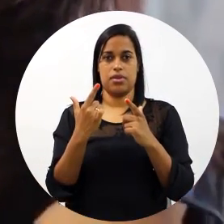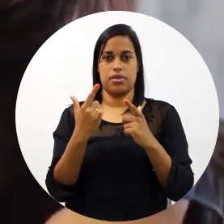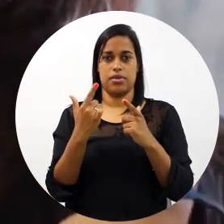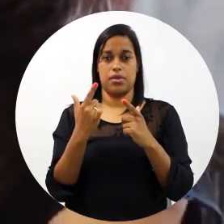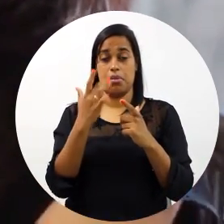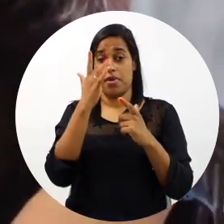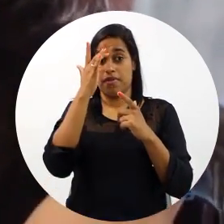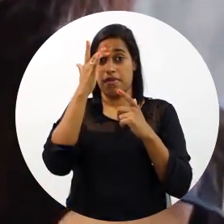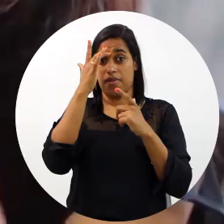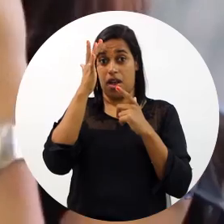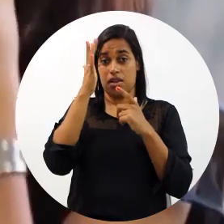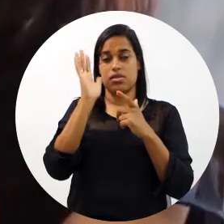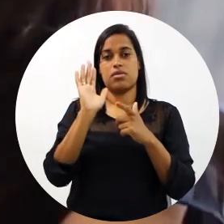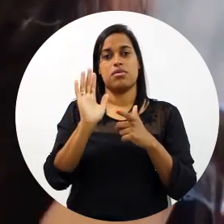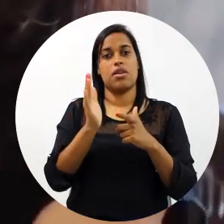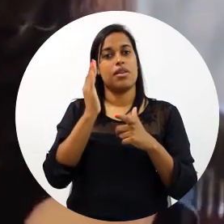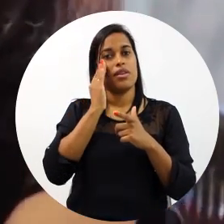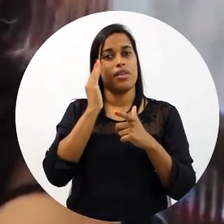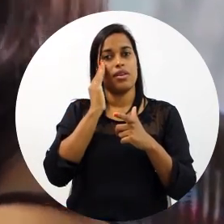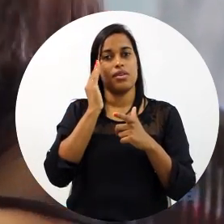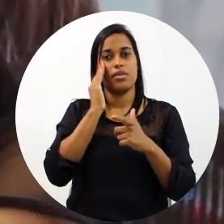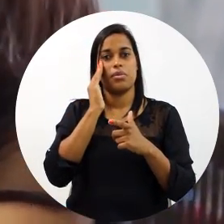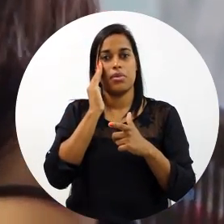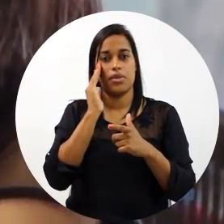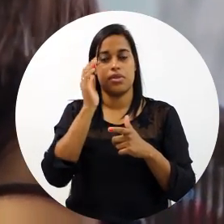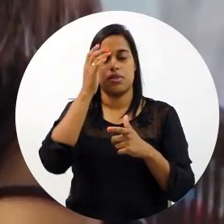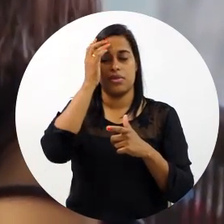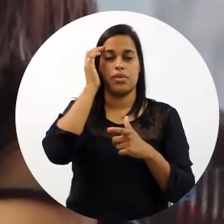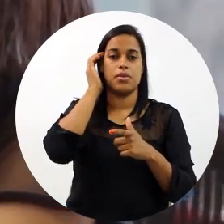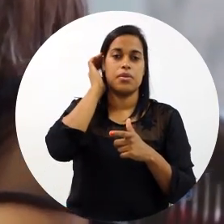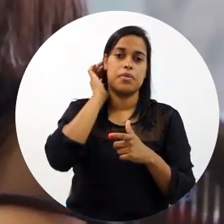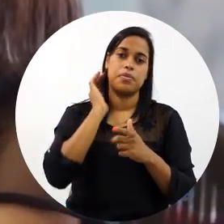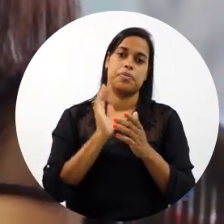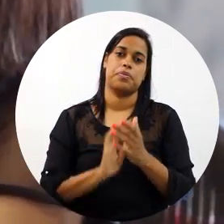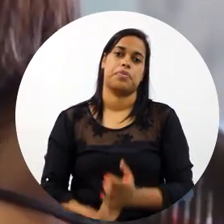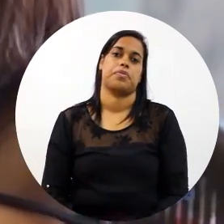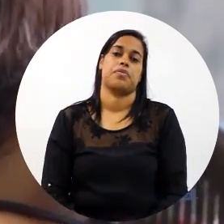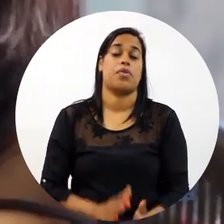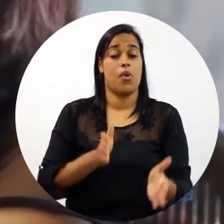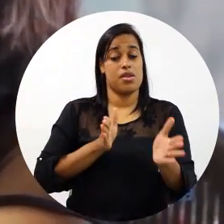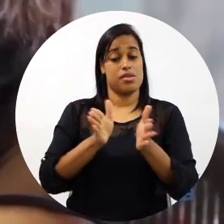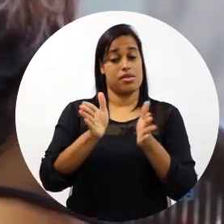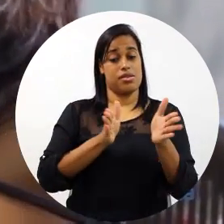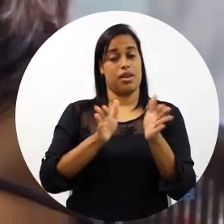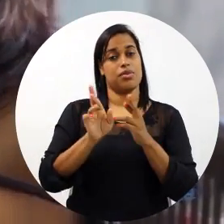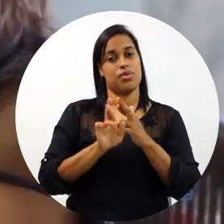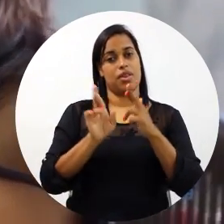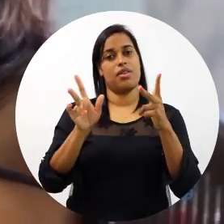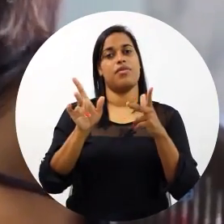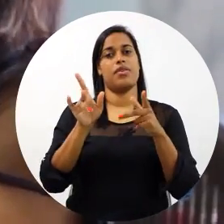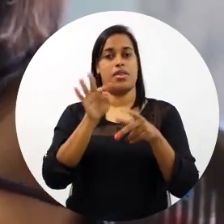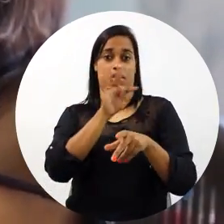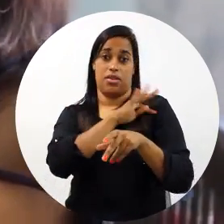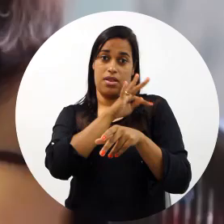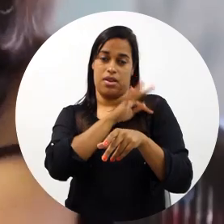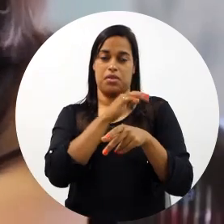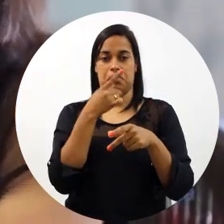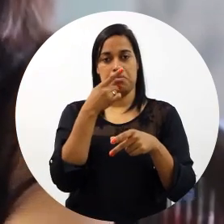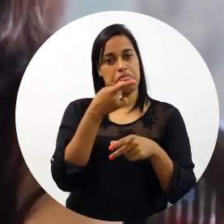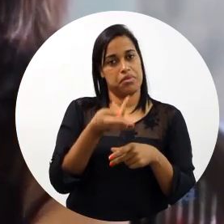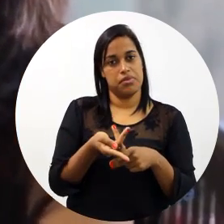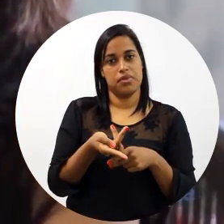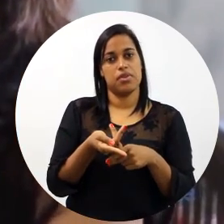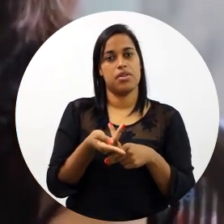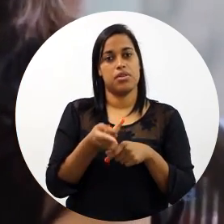é mais fácil a compreensão, é mais... o acesso é diferente do que o técnico apenas falando e